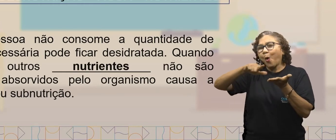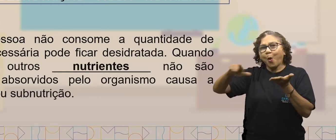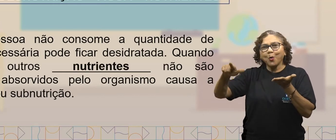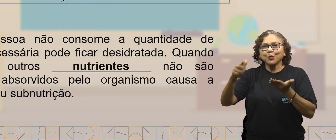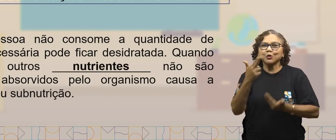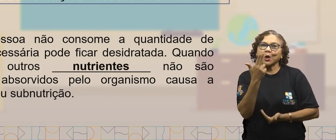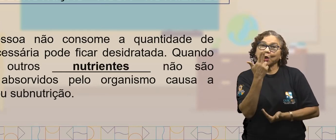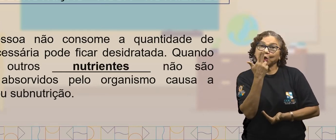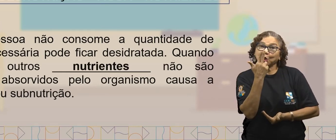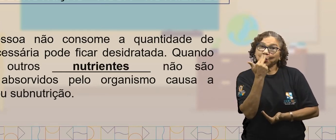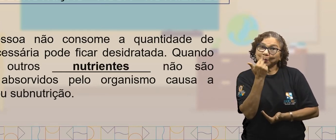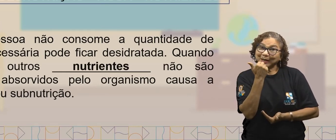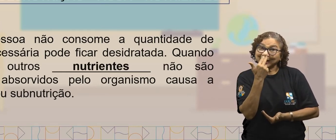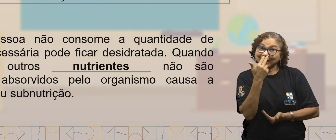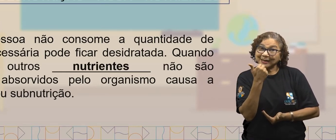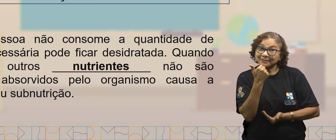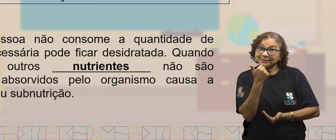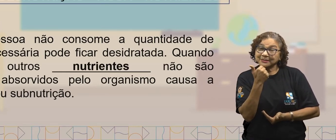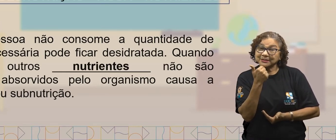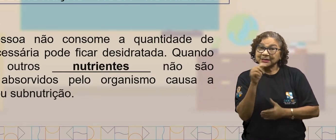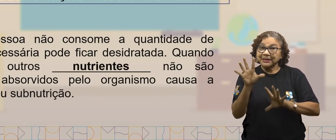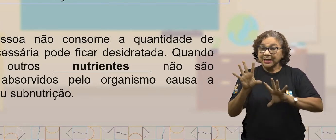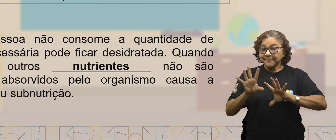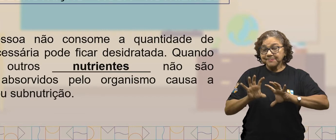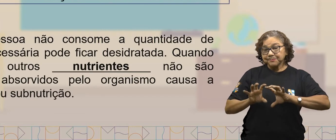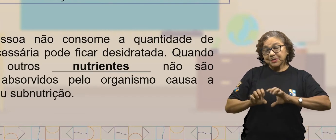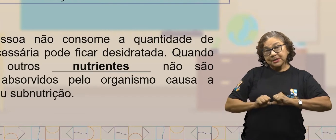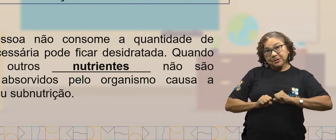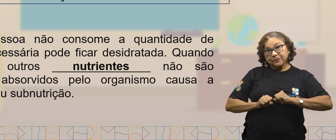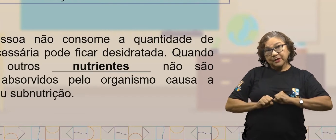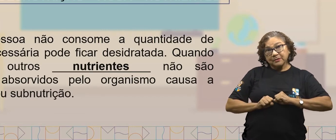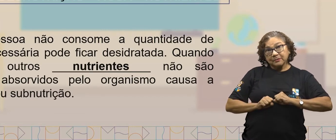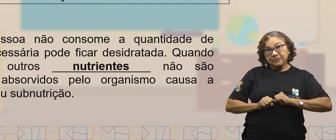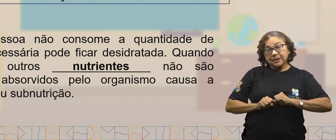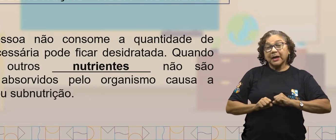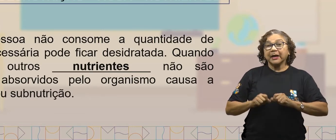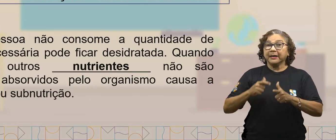são consumidos ou absorvidos pelo organismo, causa a